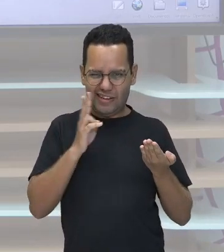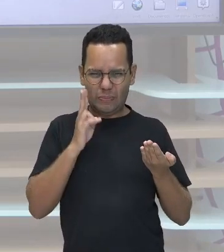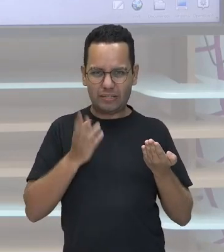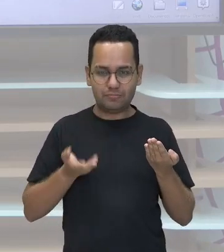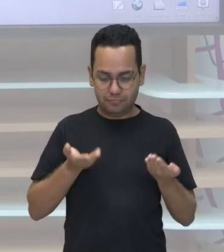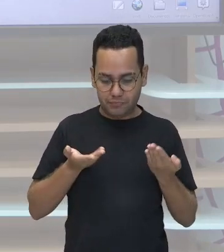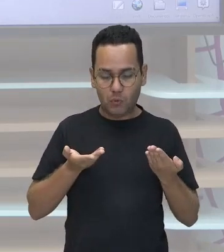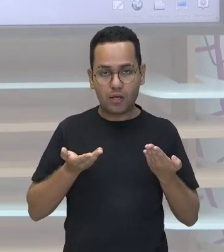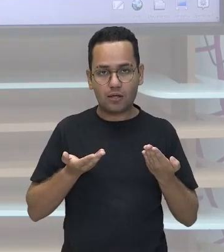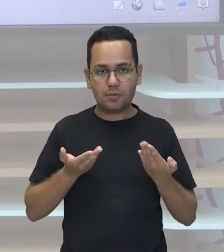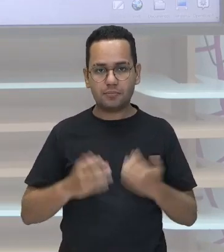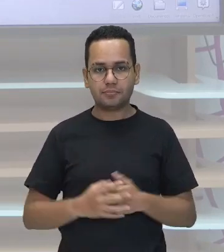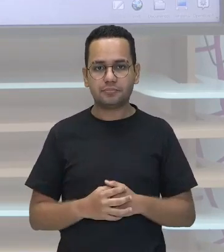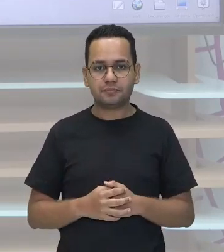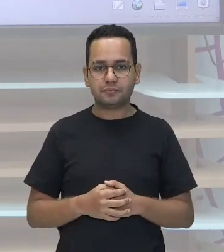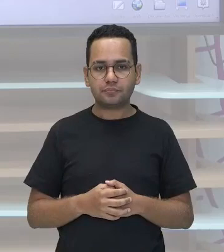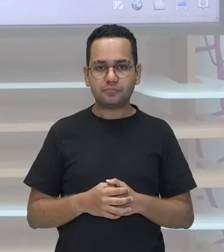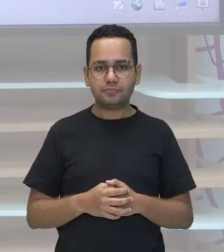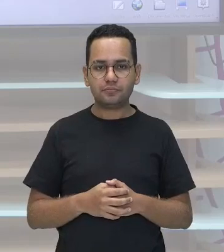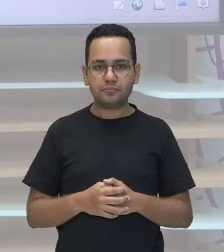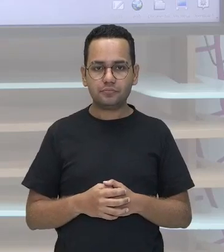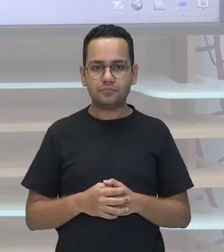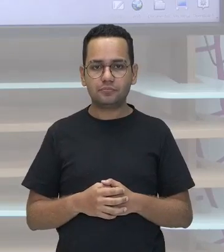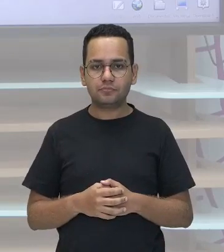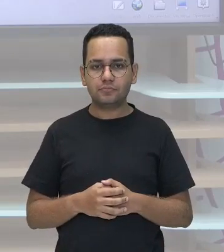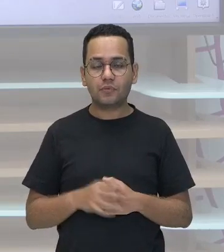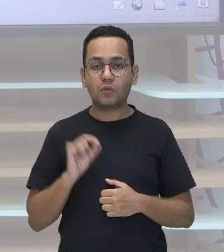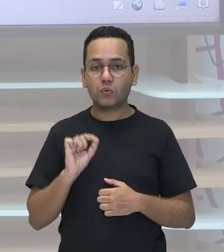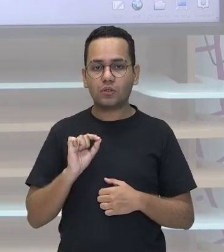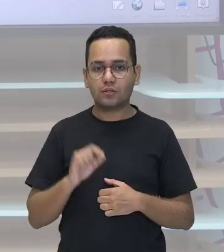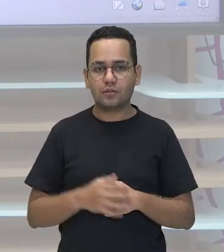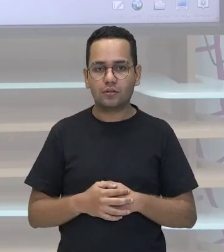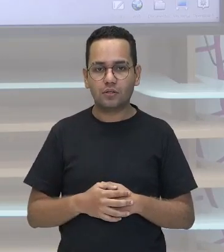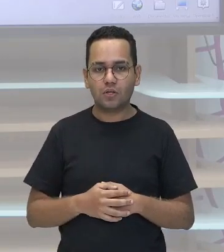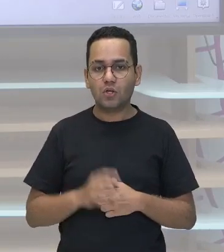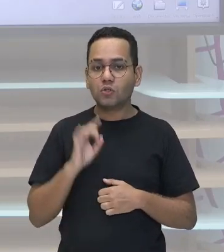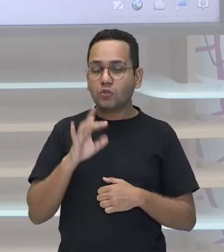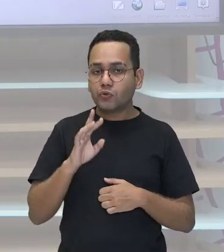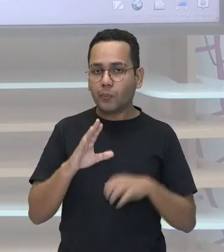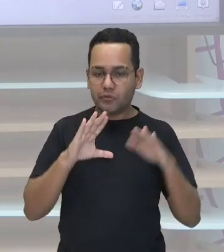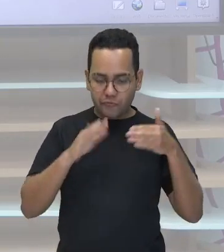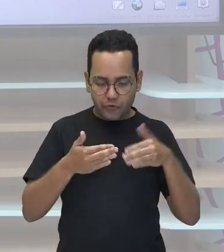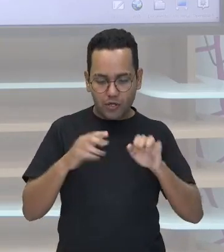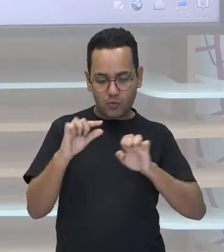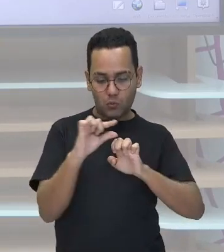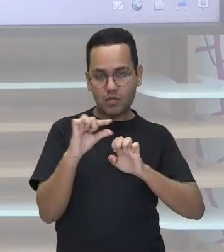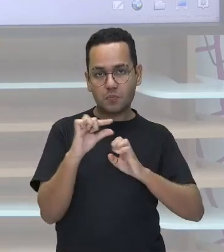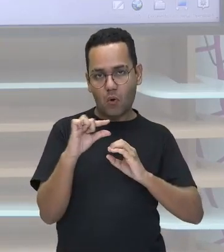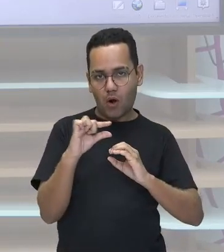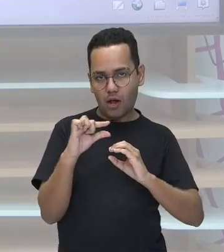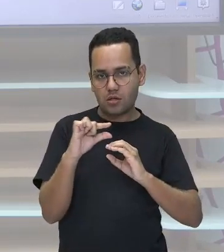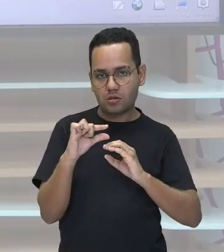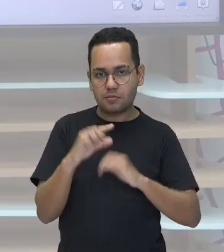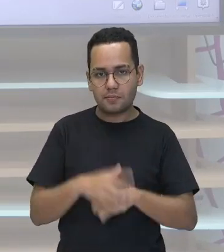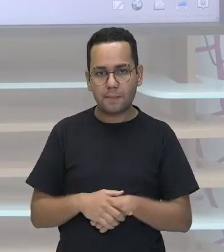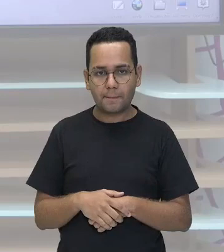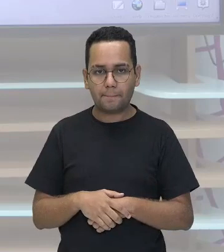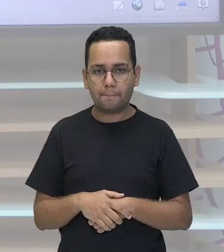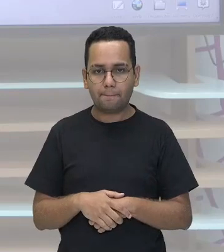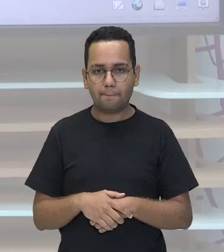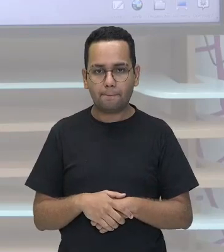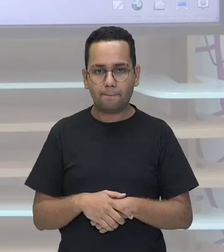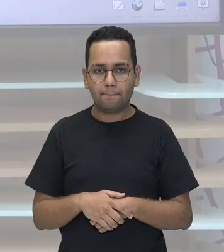iguais aí você vai trabalhar somente o expoente desses dois lados da